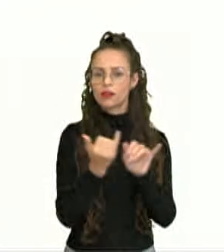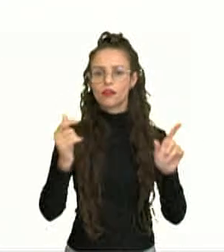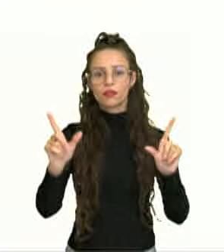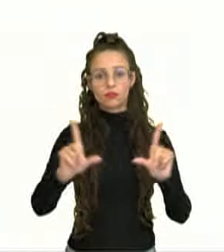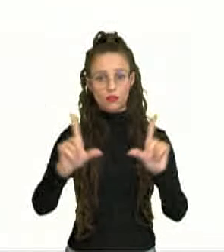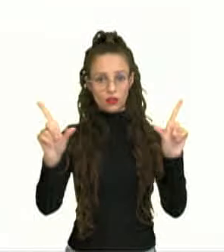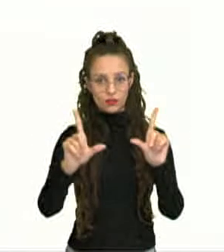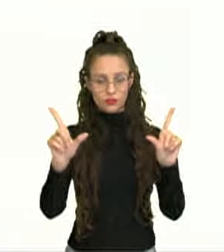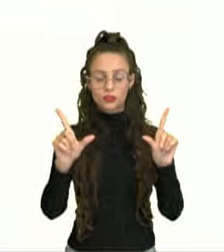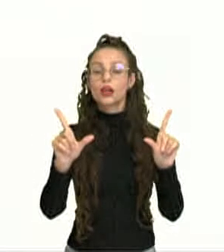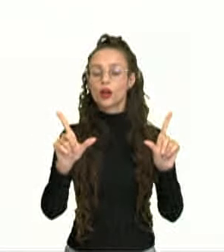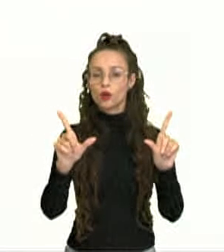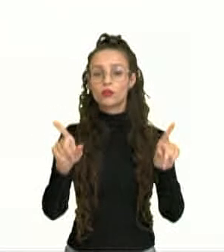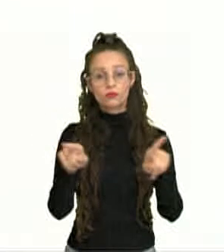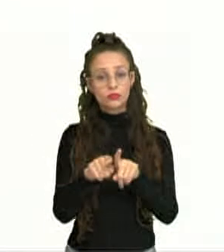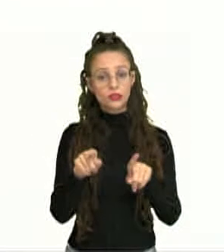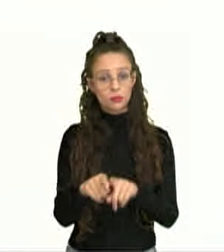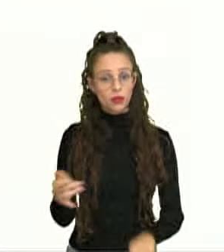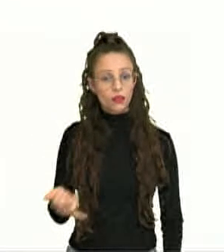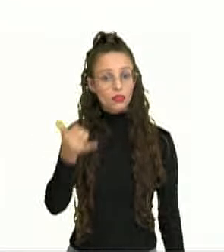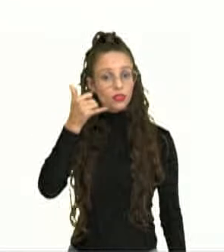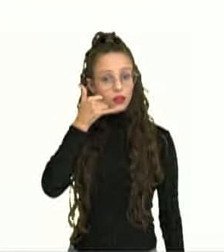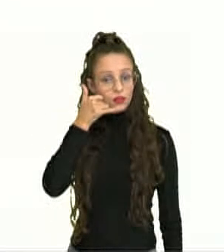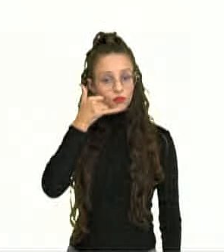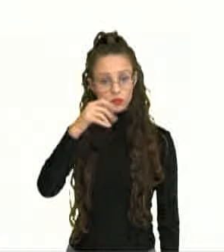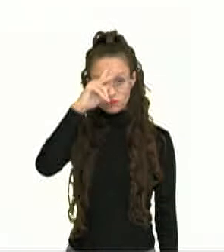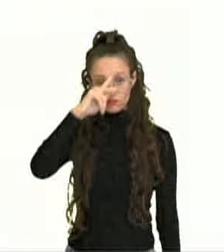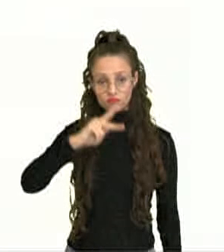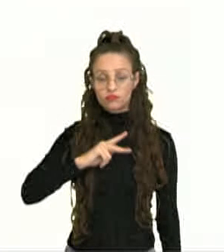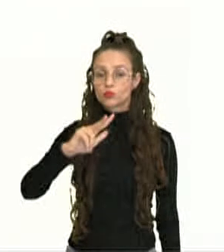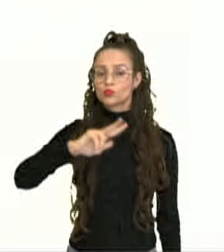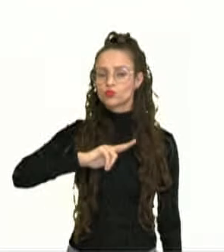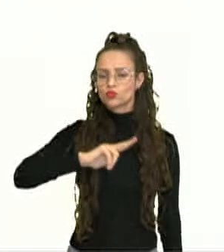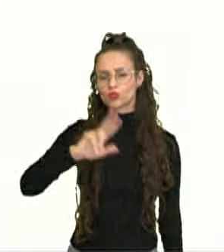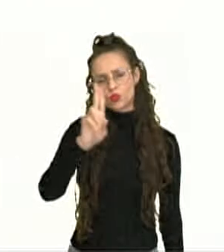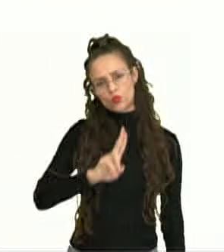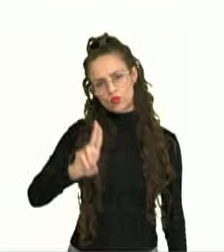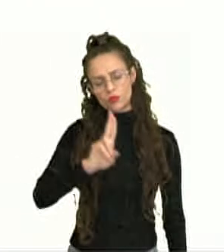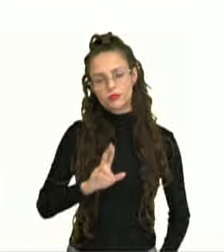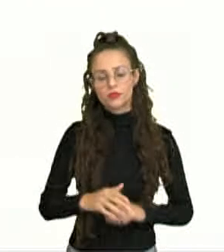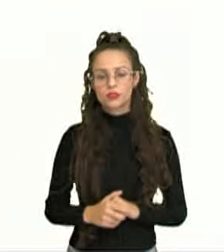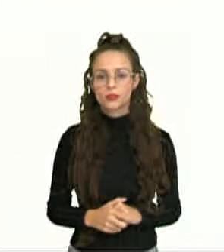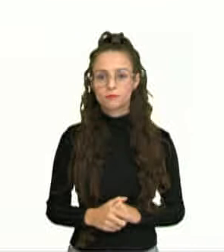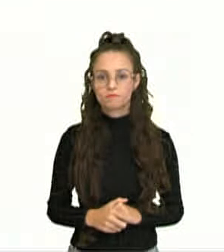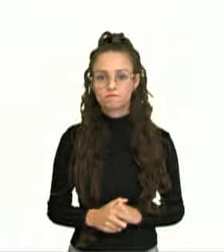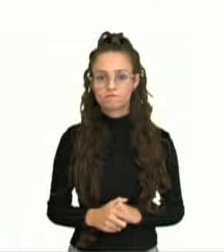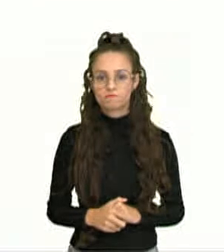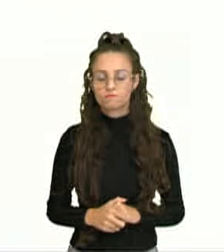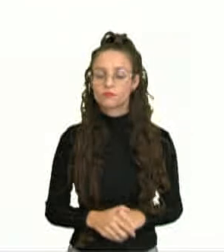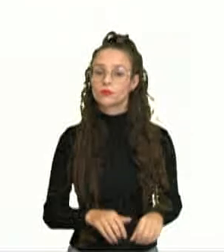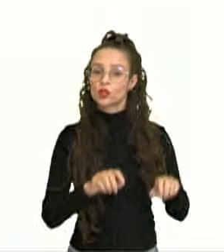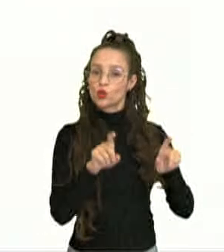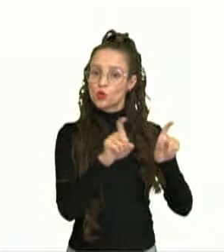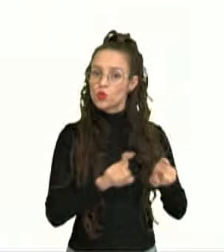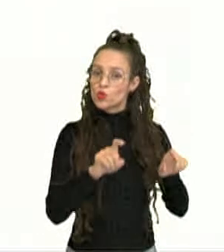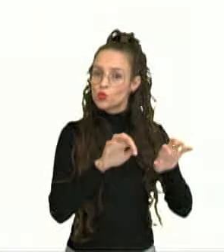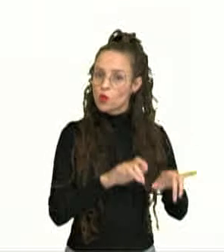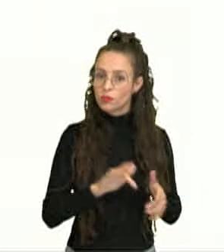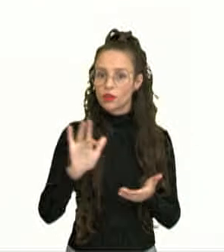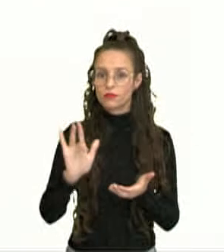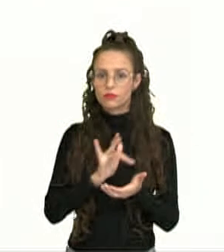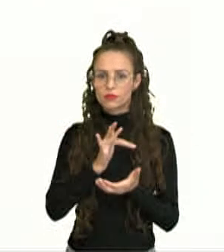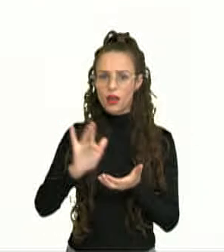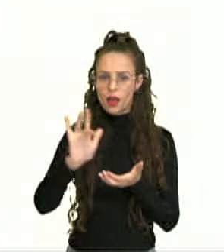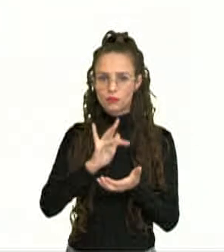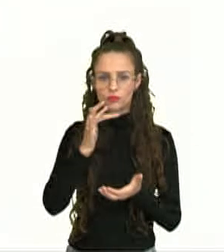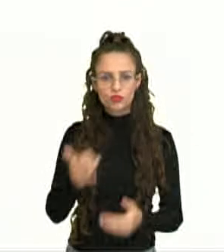televisão e posse do telefone móvel celular para uso pessoal. Posse de microcomputador, tablet,